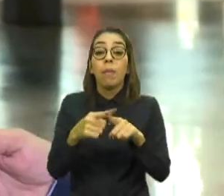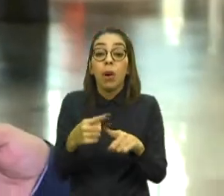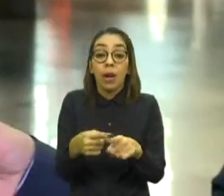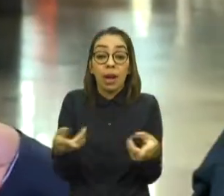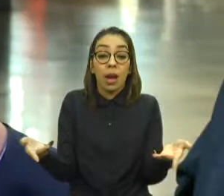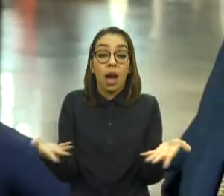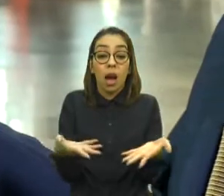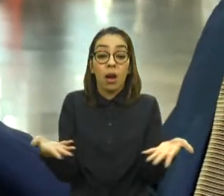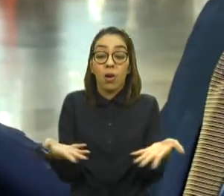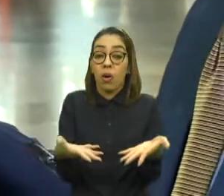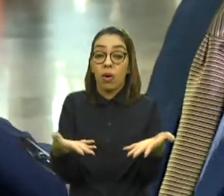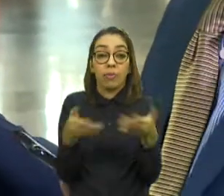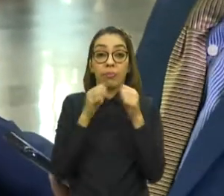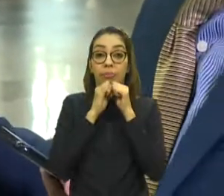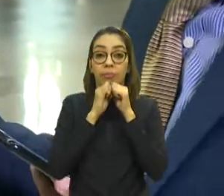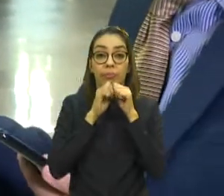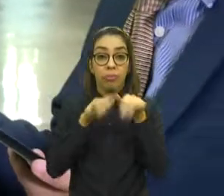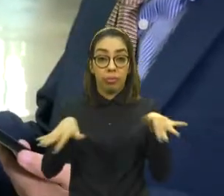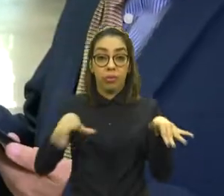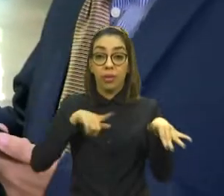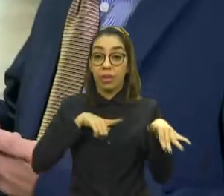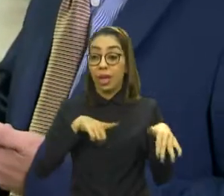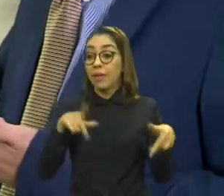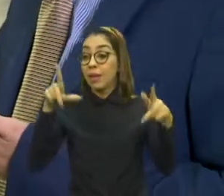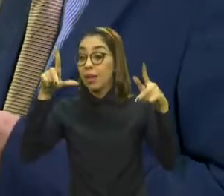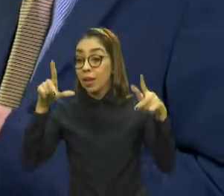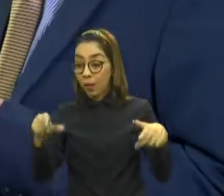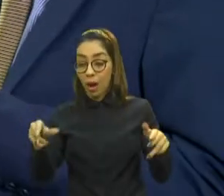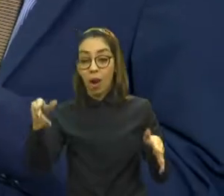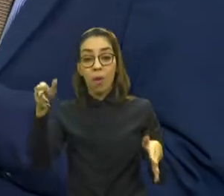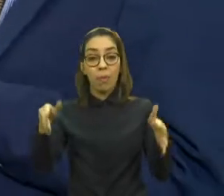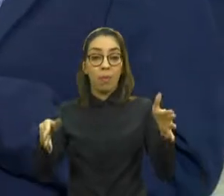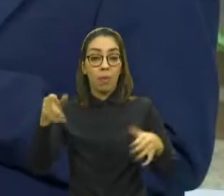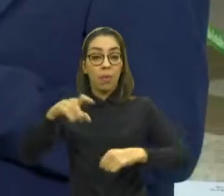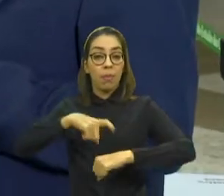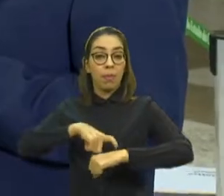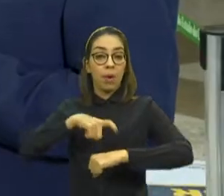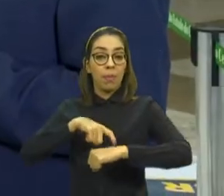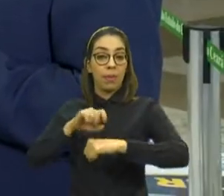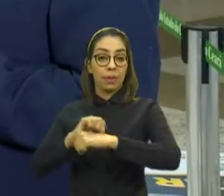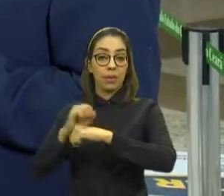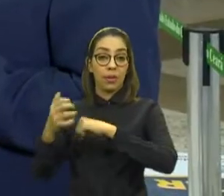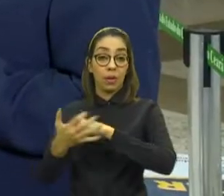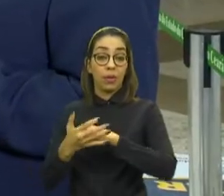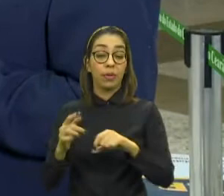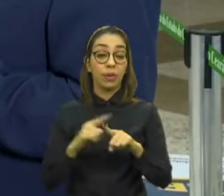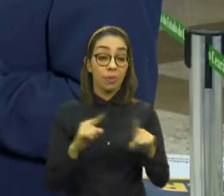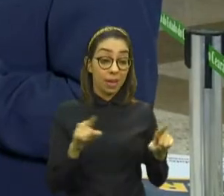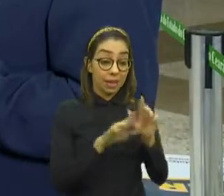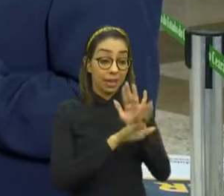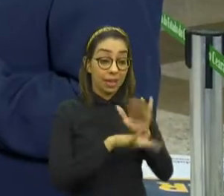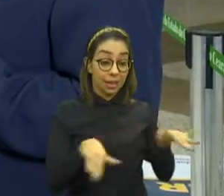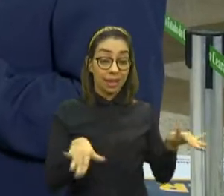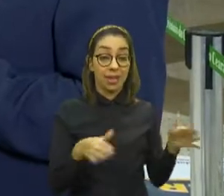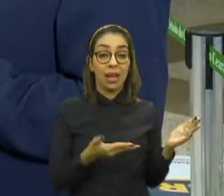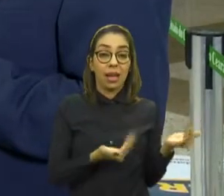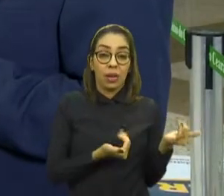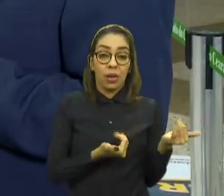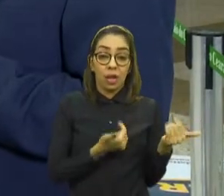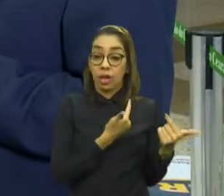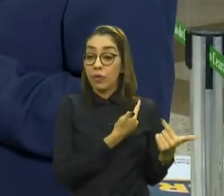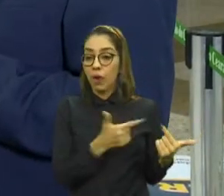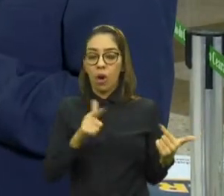mesmo tempo que aconteceu com a Covid, com a diferença que crianças e adolescentes tiveram poucos casos de Covid e tiveram outros tipos